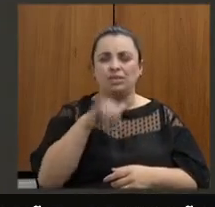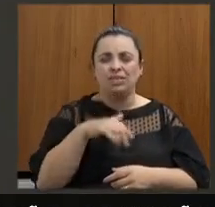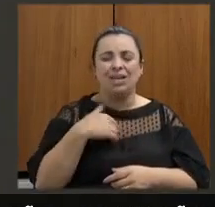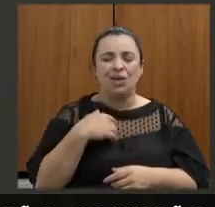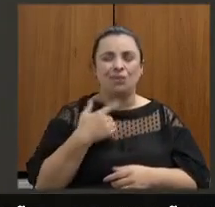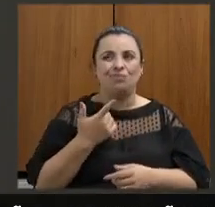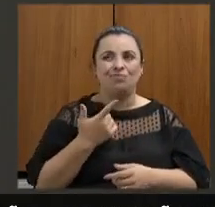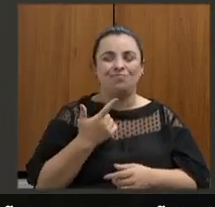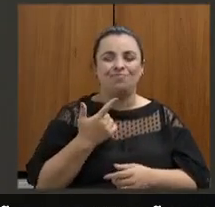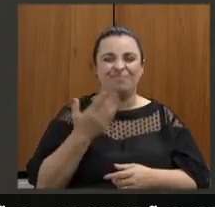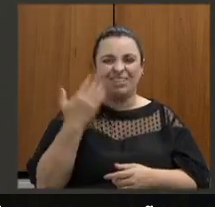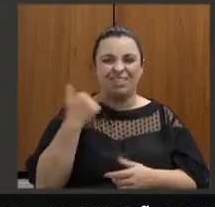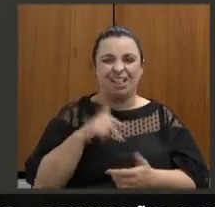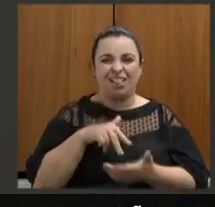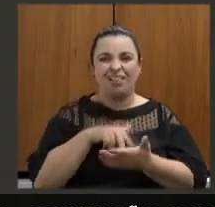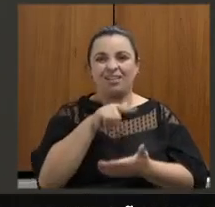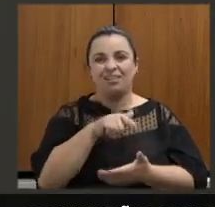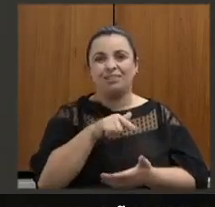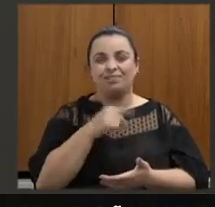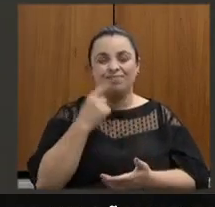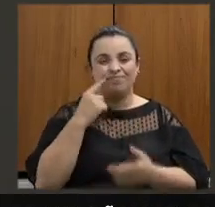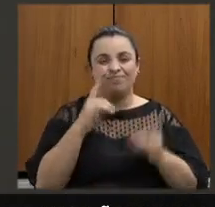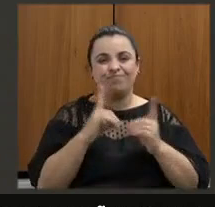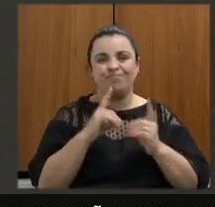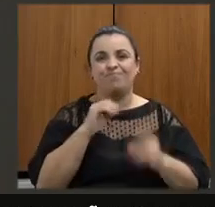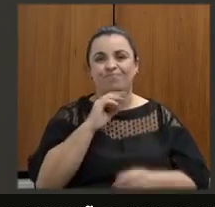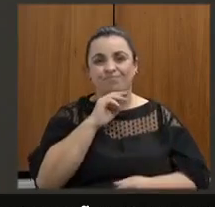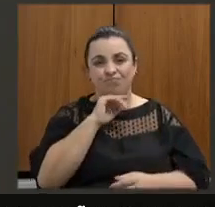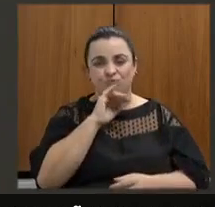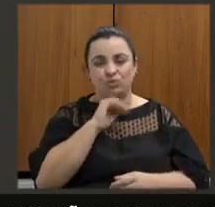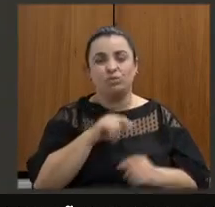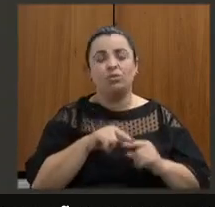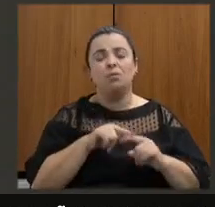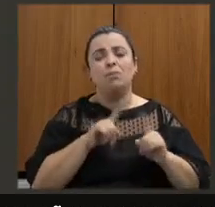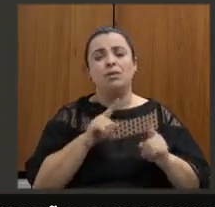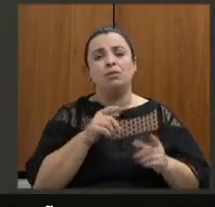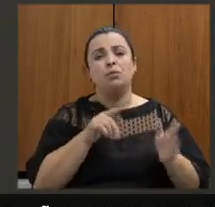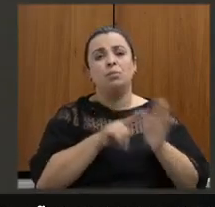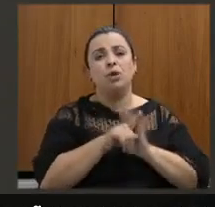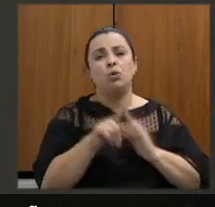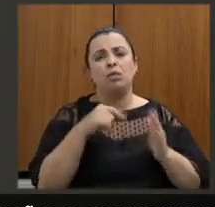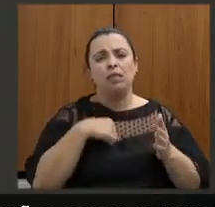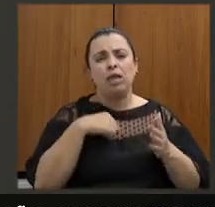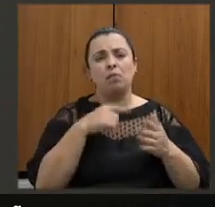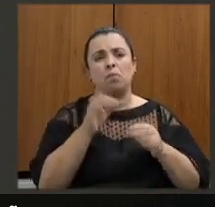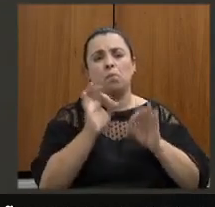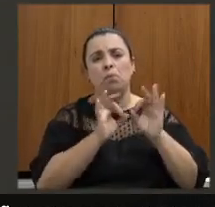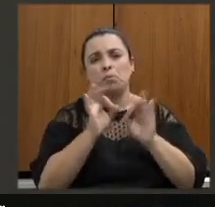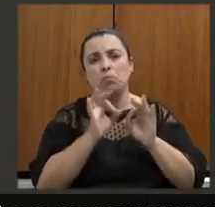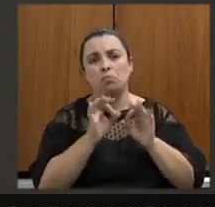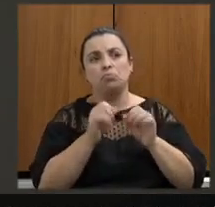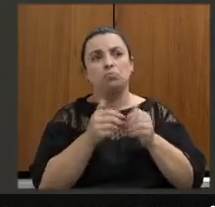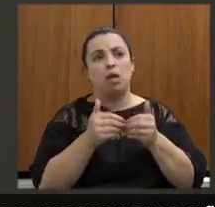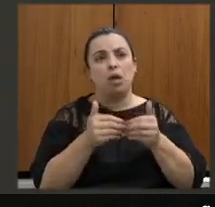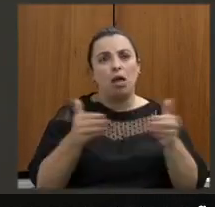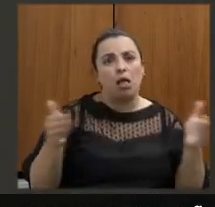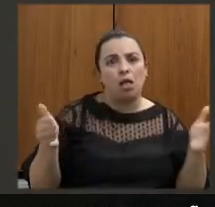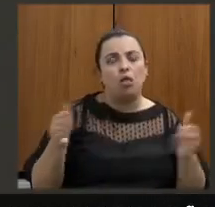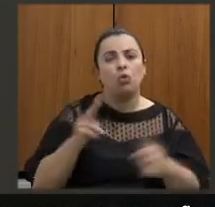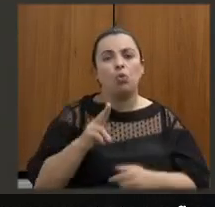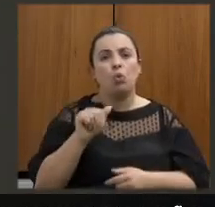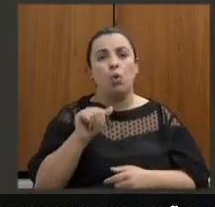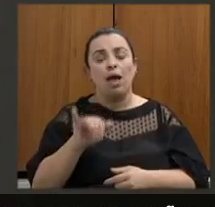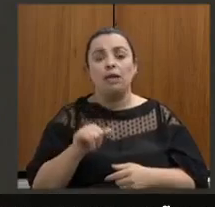vez não vai e eu queria saber se cretario esse algum planejamento da expansão do ai que nós